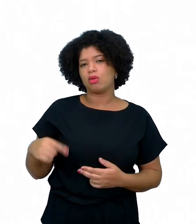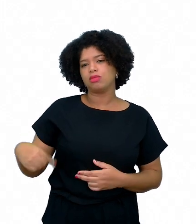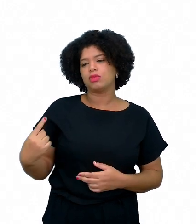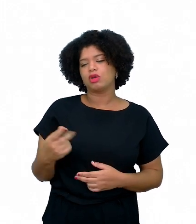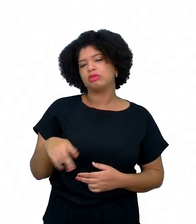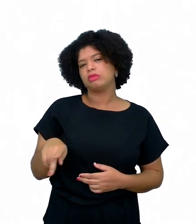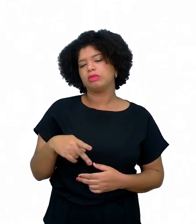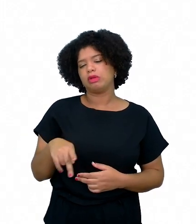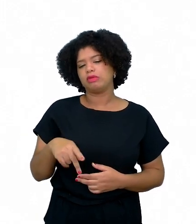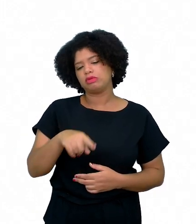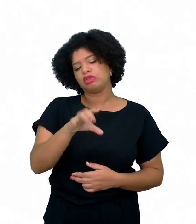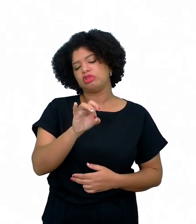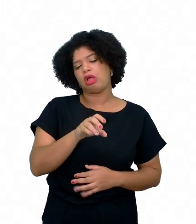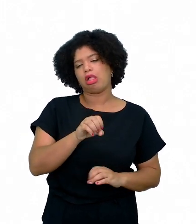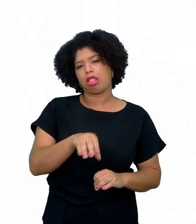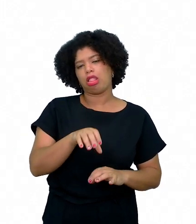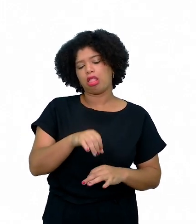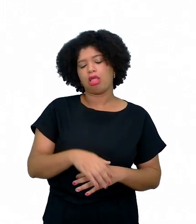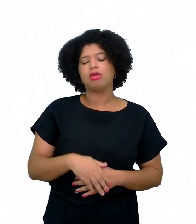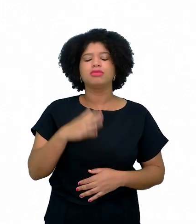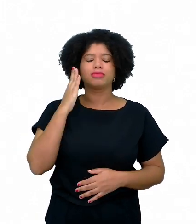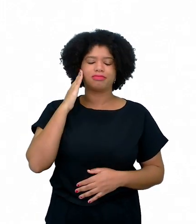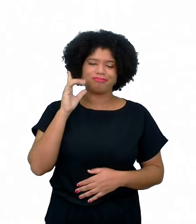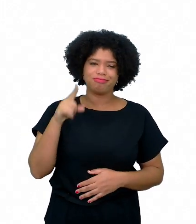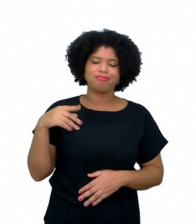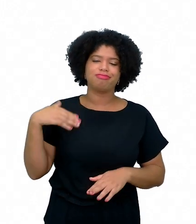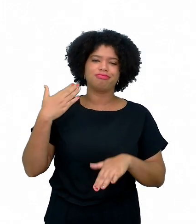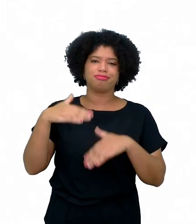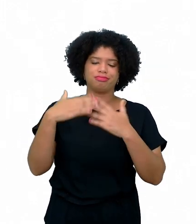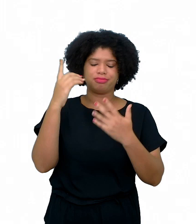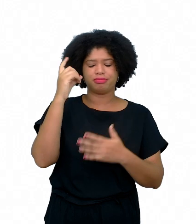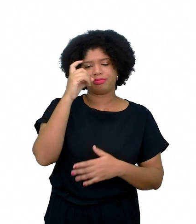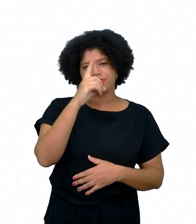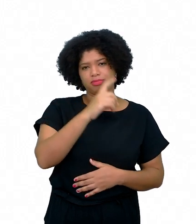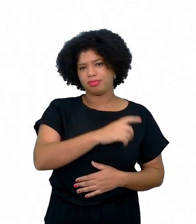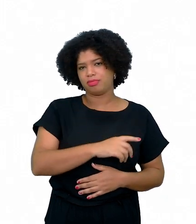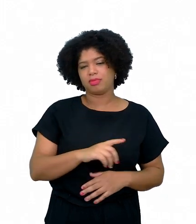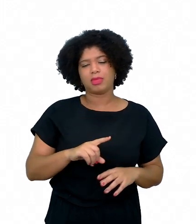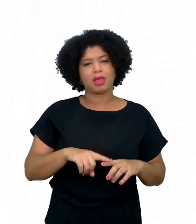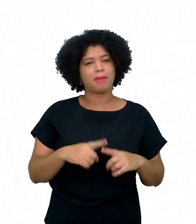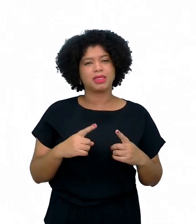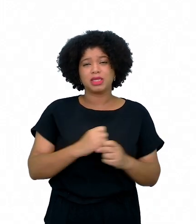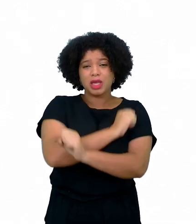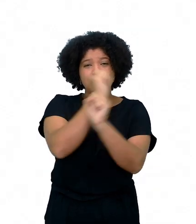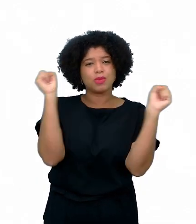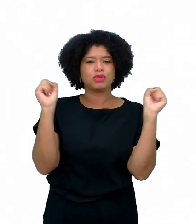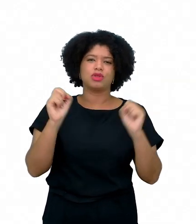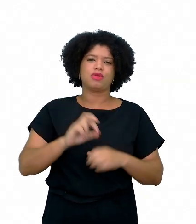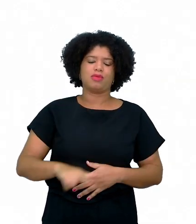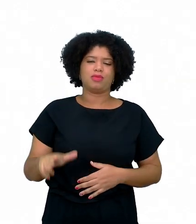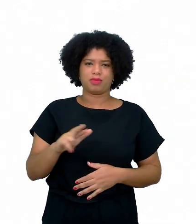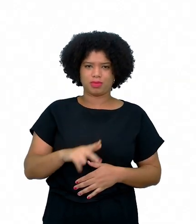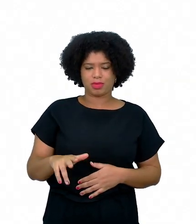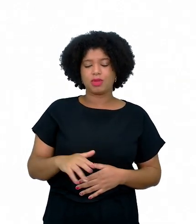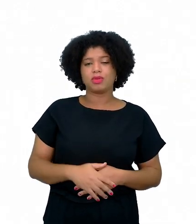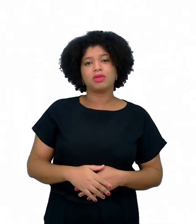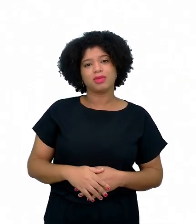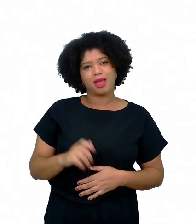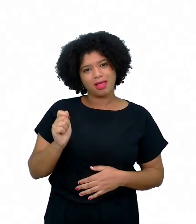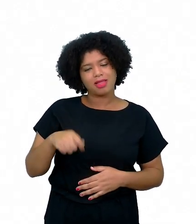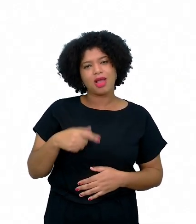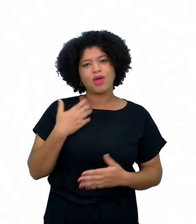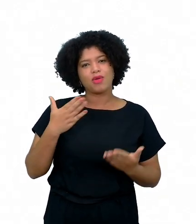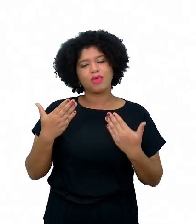um processo difícil, né? Mas não é um processo impossível. Por isso, converse com